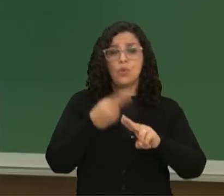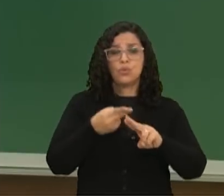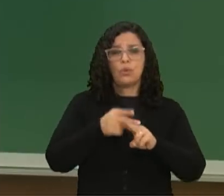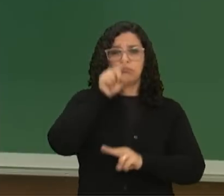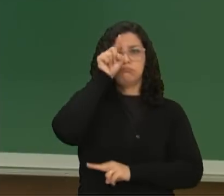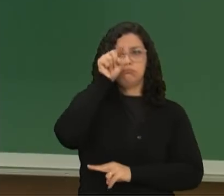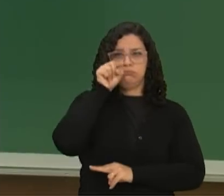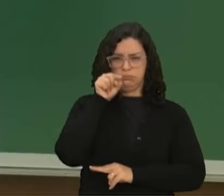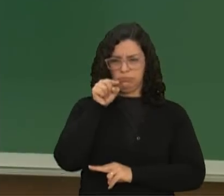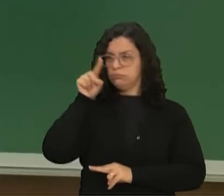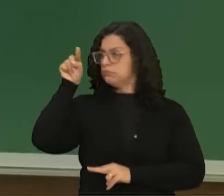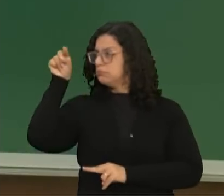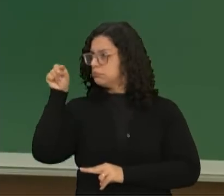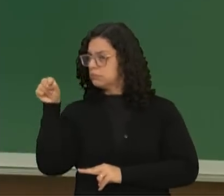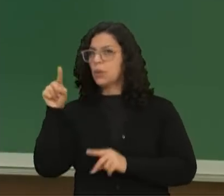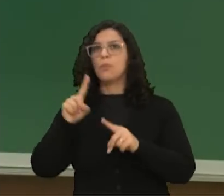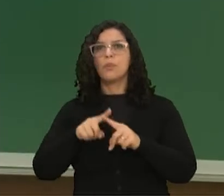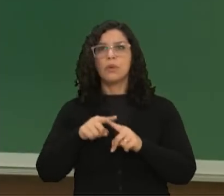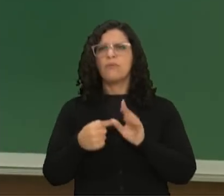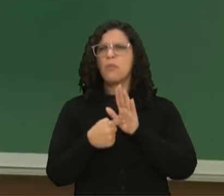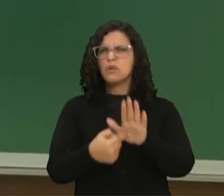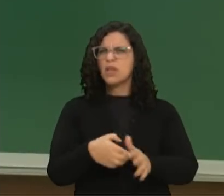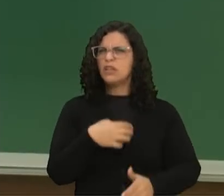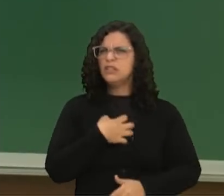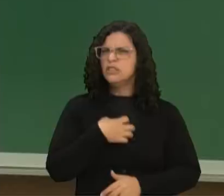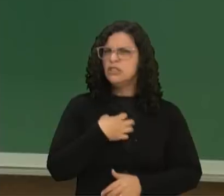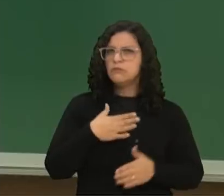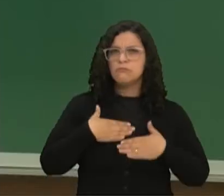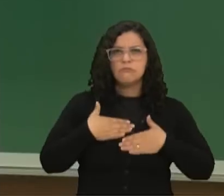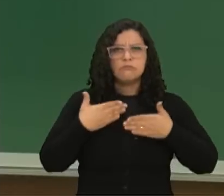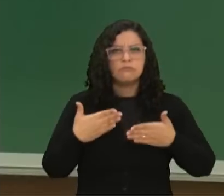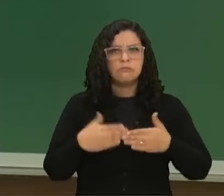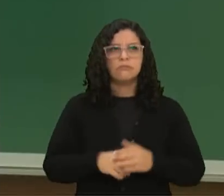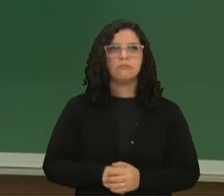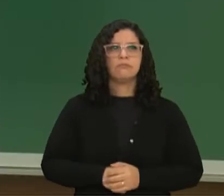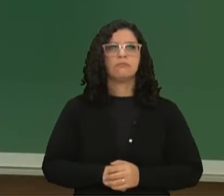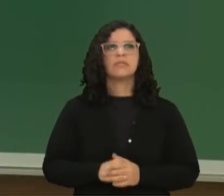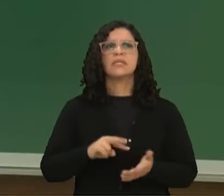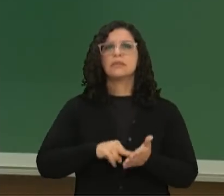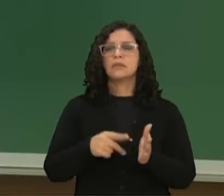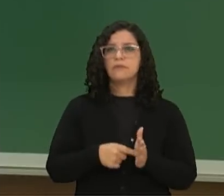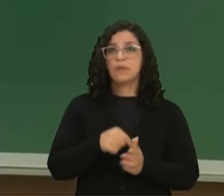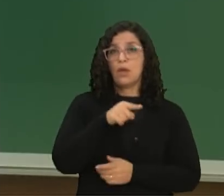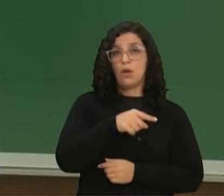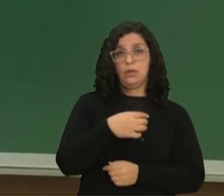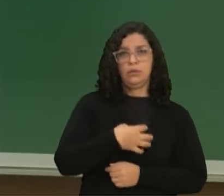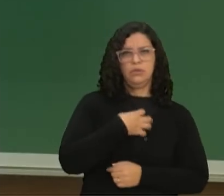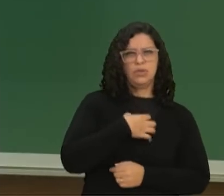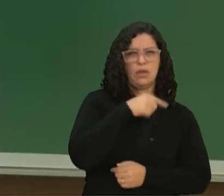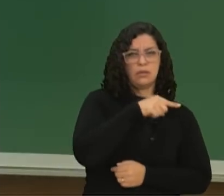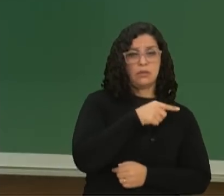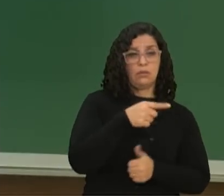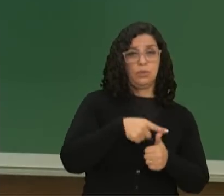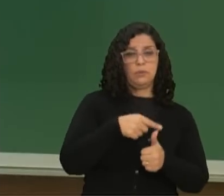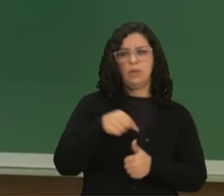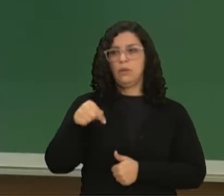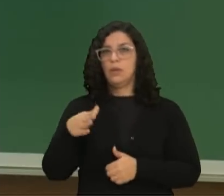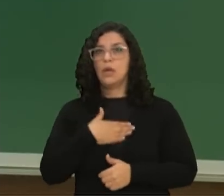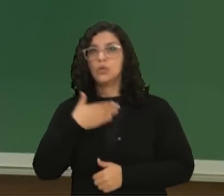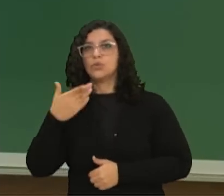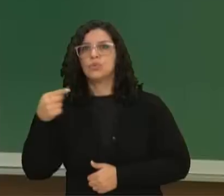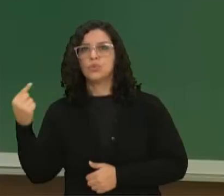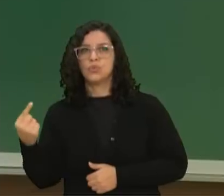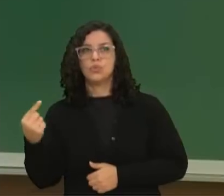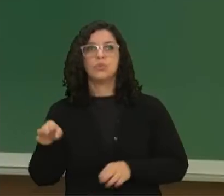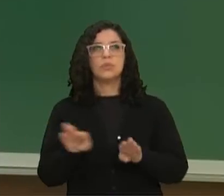com esse ponto de exclamação? Mostrar indignação e espanto, indignação no primeiro, espanto lá no último, ou reforçar